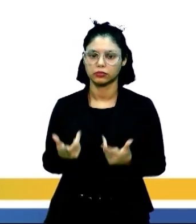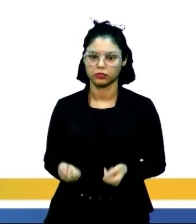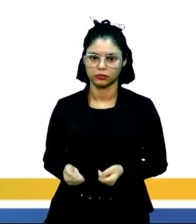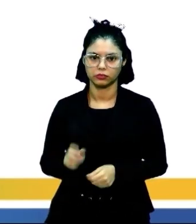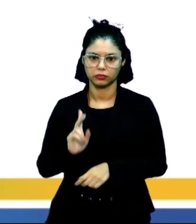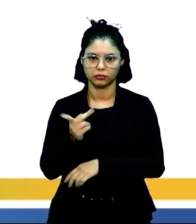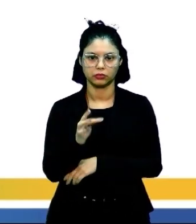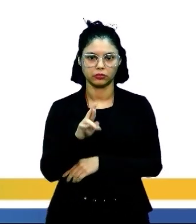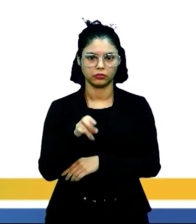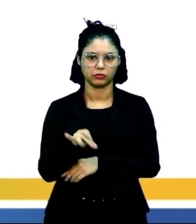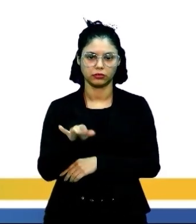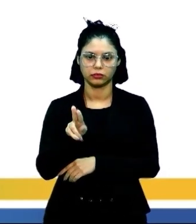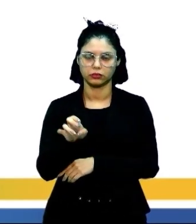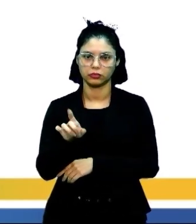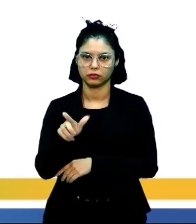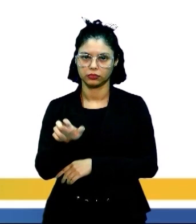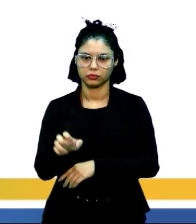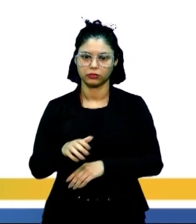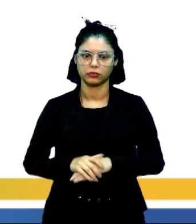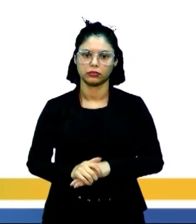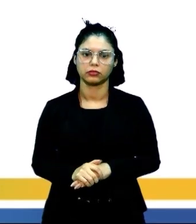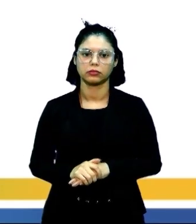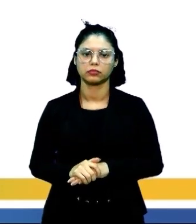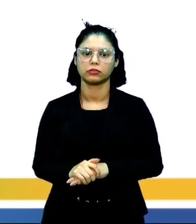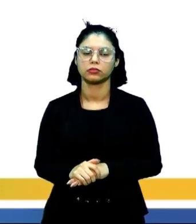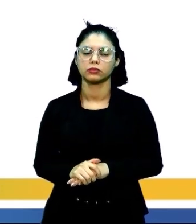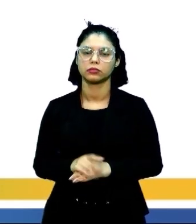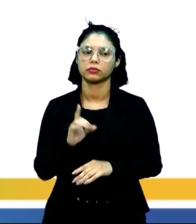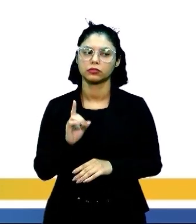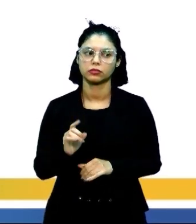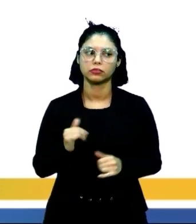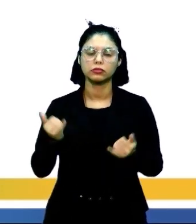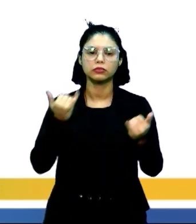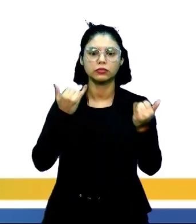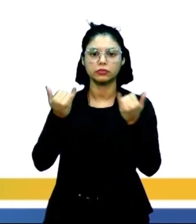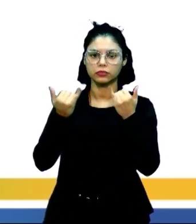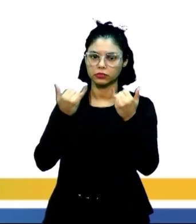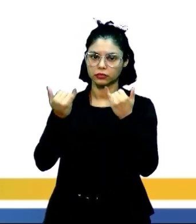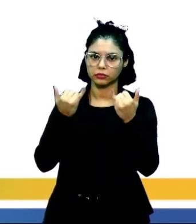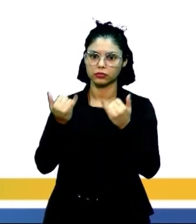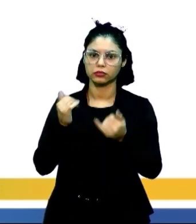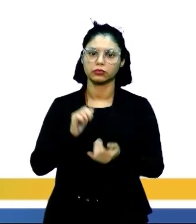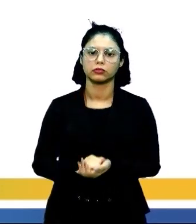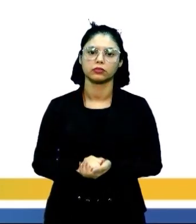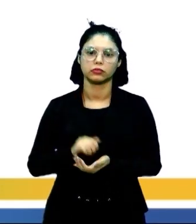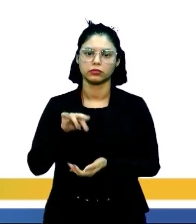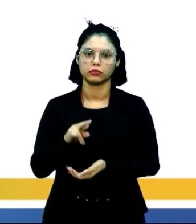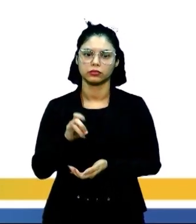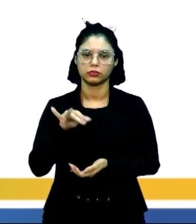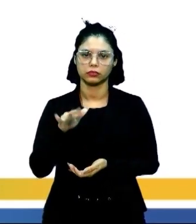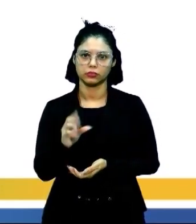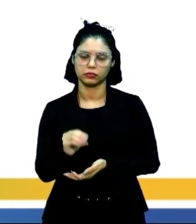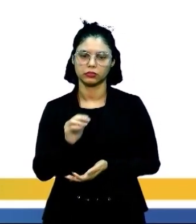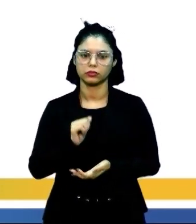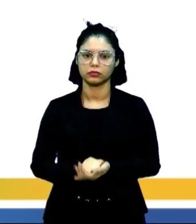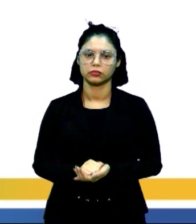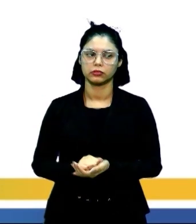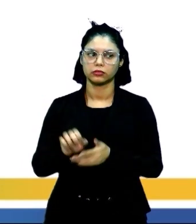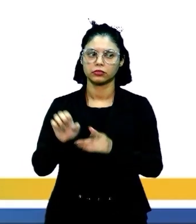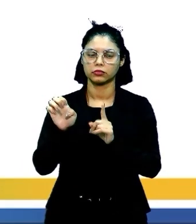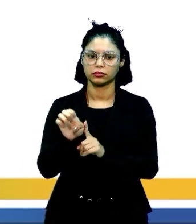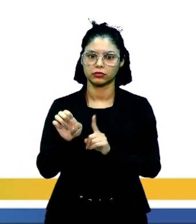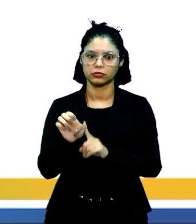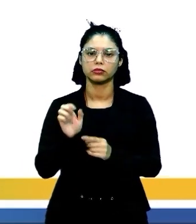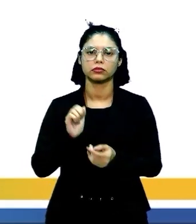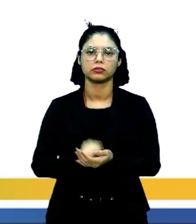C, aceitação da heterogeneidade, letra D, propagação do multiculturalismo